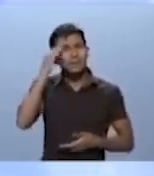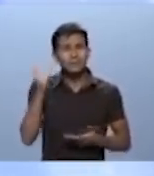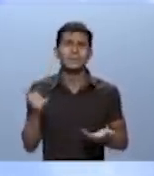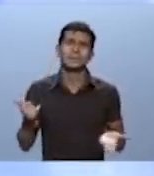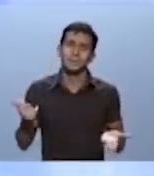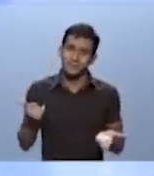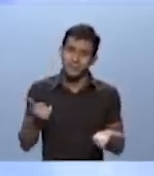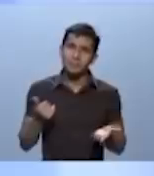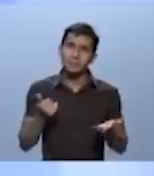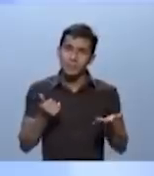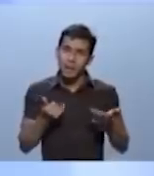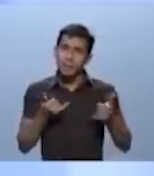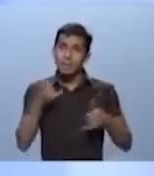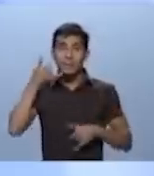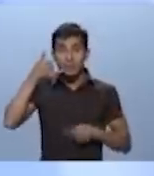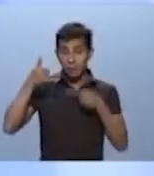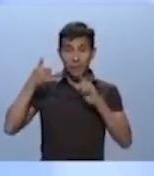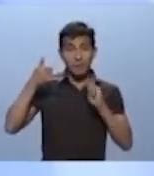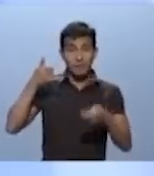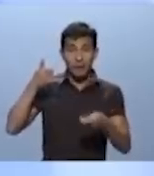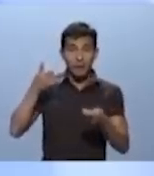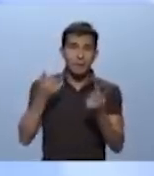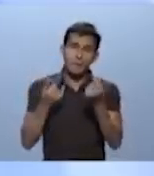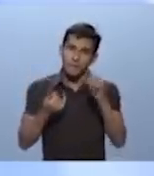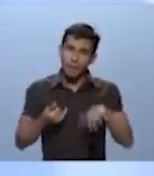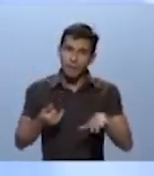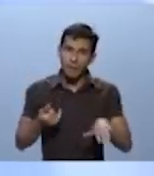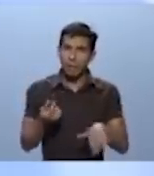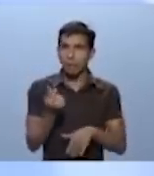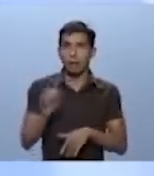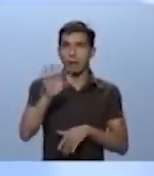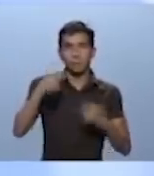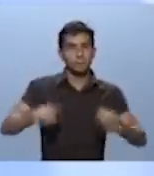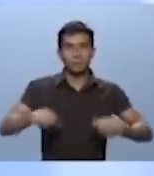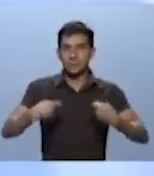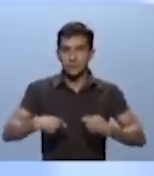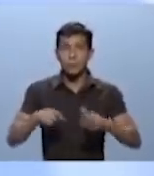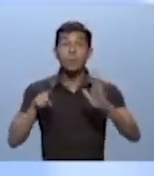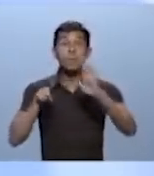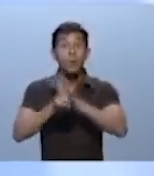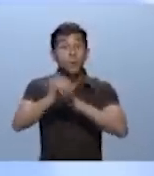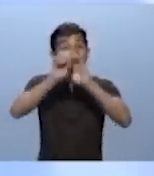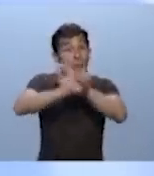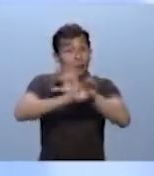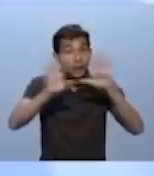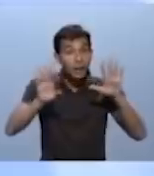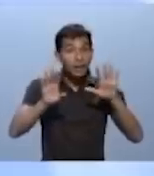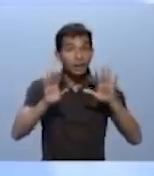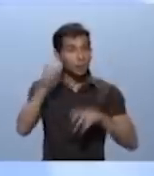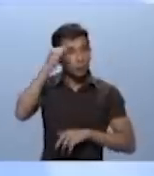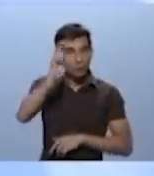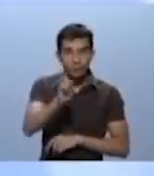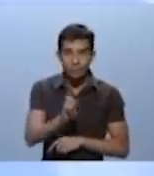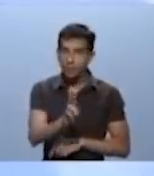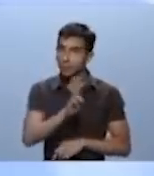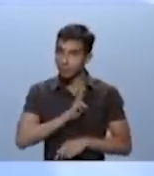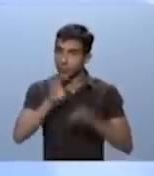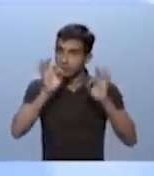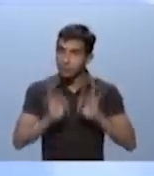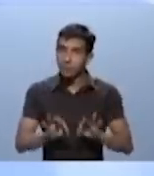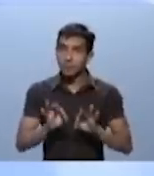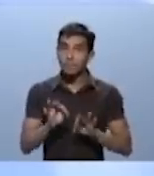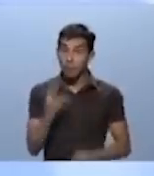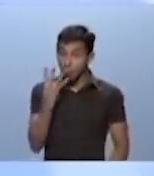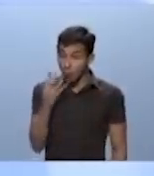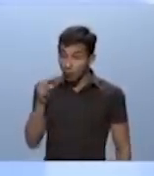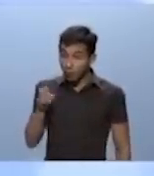você fala ilimitado a pergunta é bem objetiva por favor Não fuja dela porque que o senhor gasta r$ 4000 do nosso dinheiro